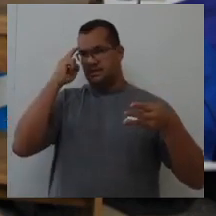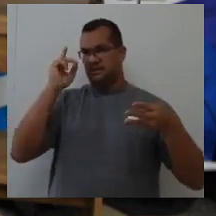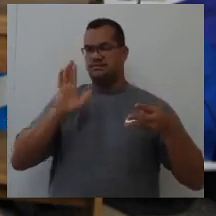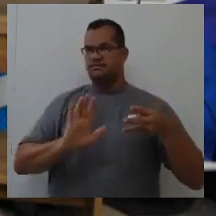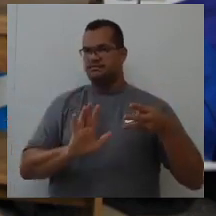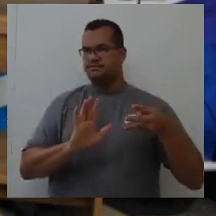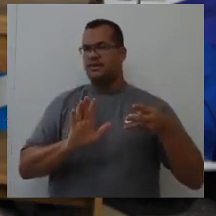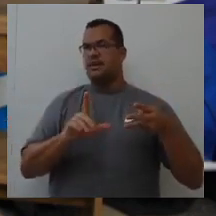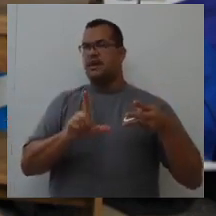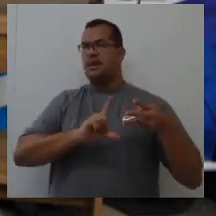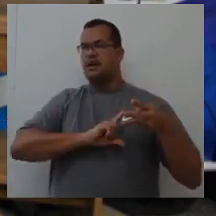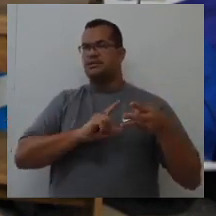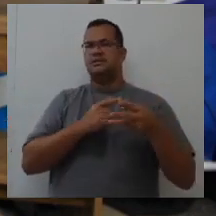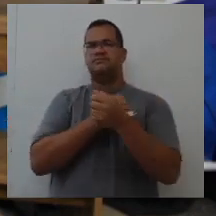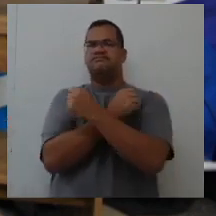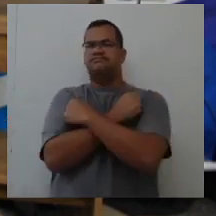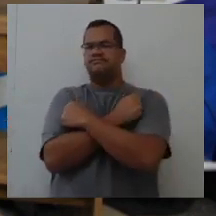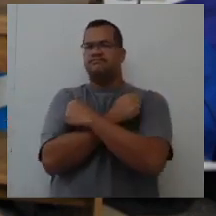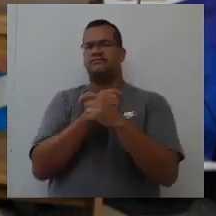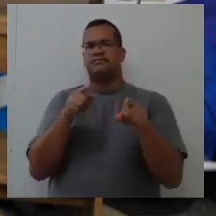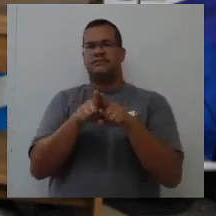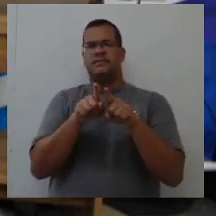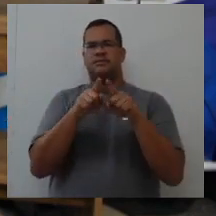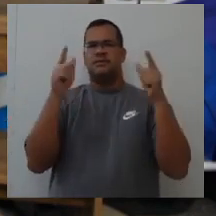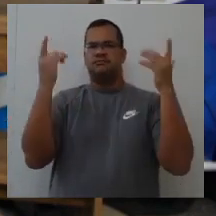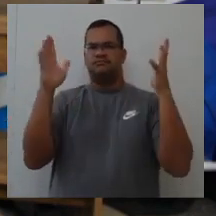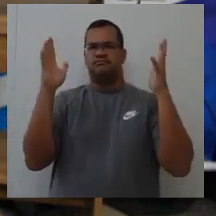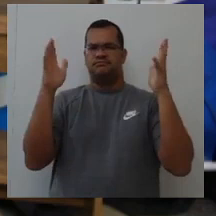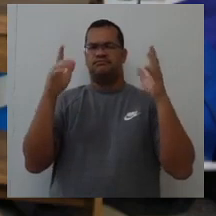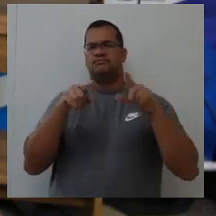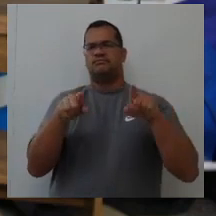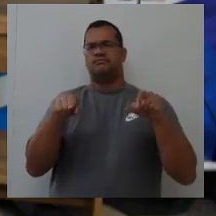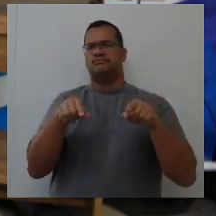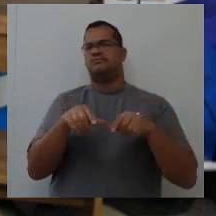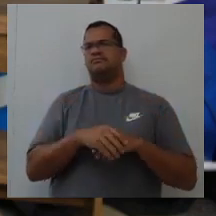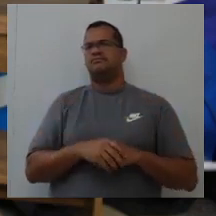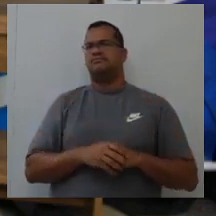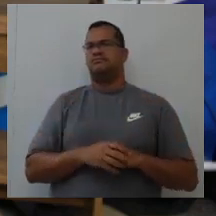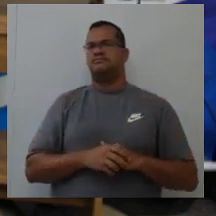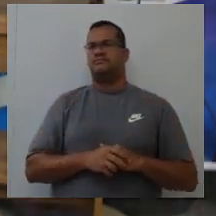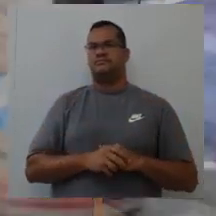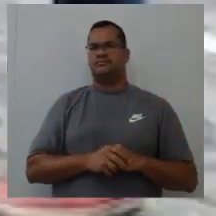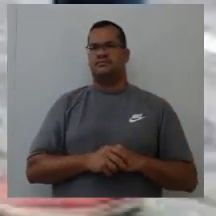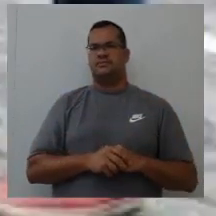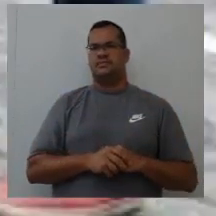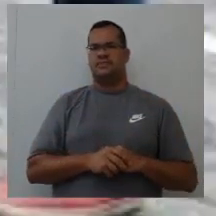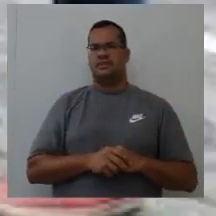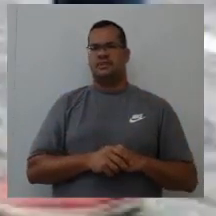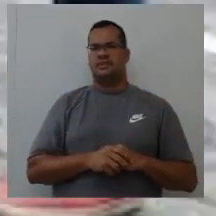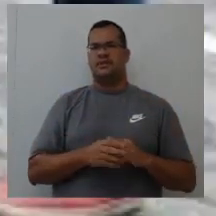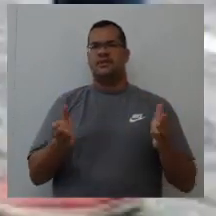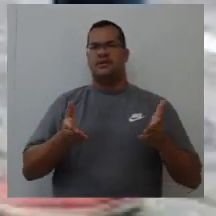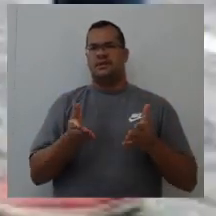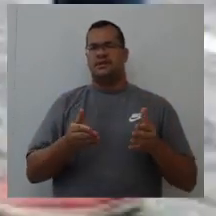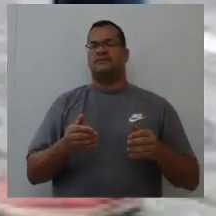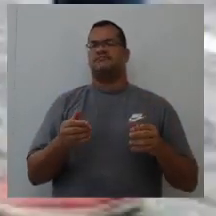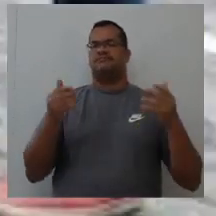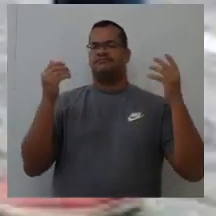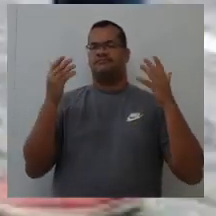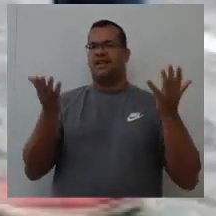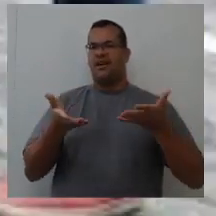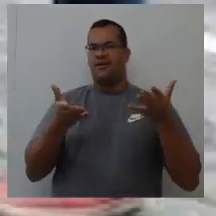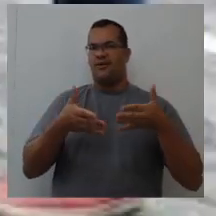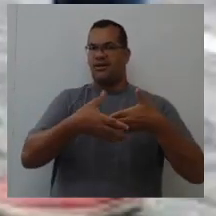antes disso, uma saudação aí conforme aparece na sua tela aí. Tá vendo aí, ó? A nossa saudação?